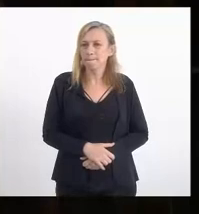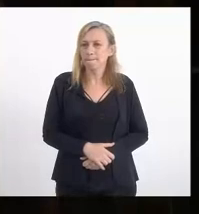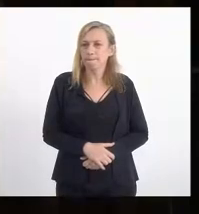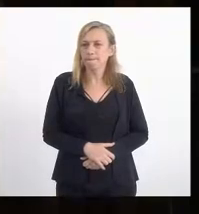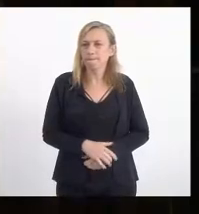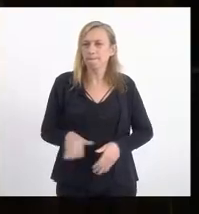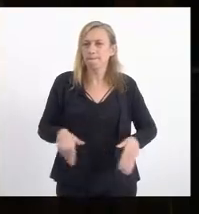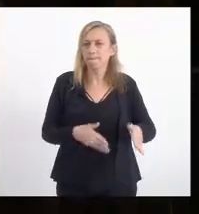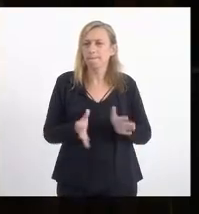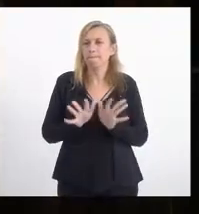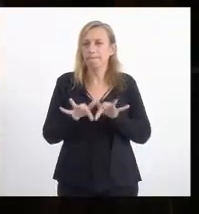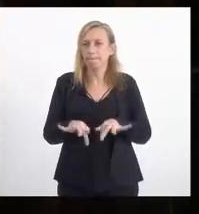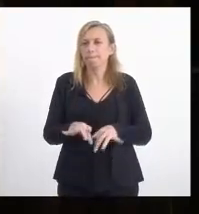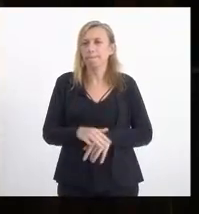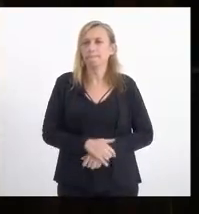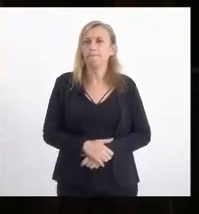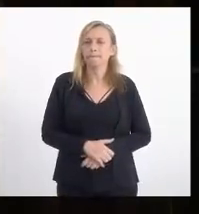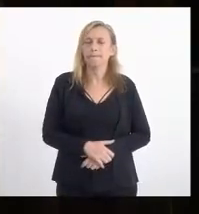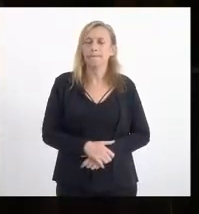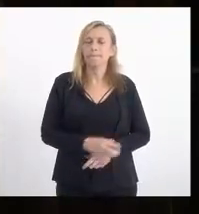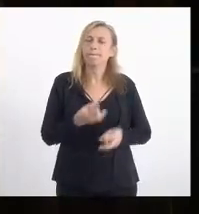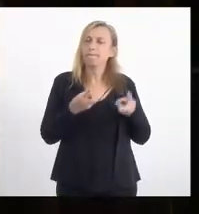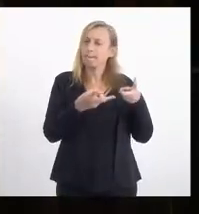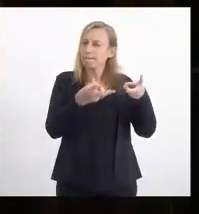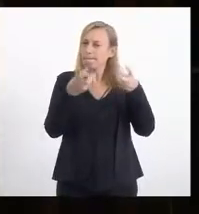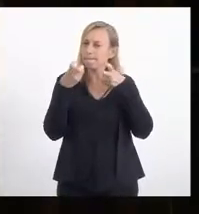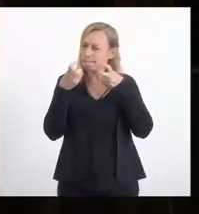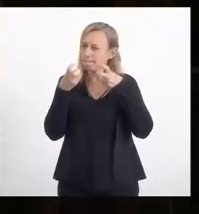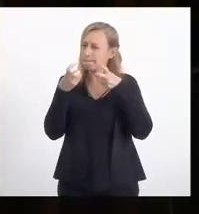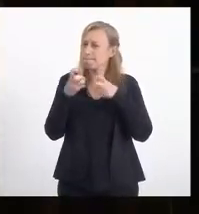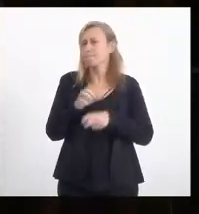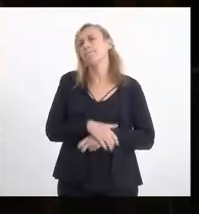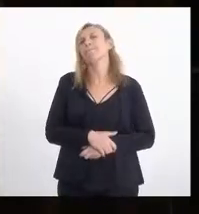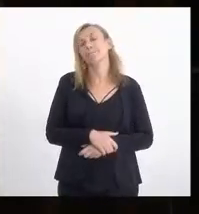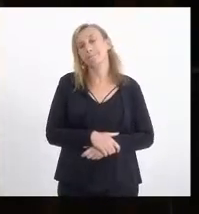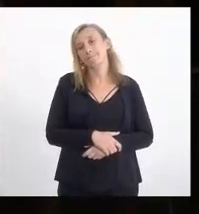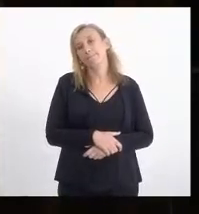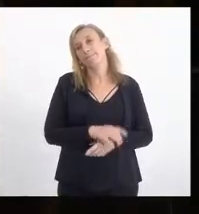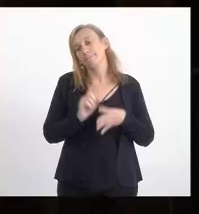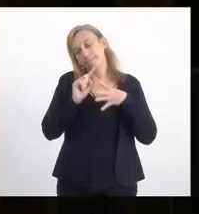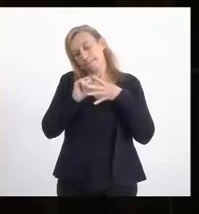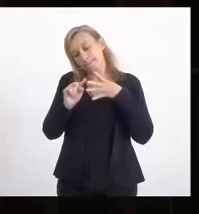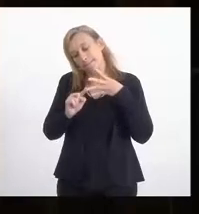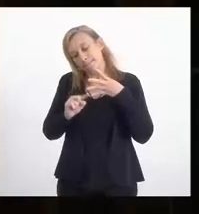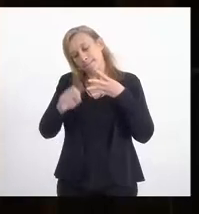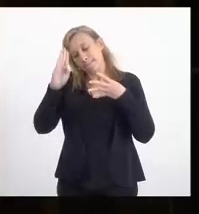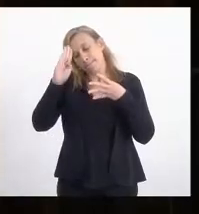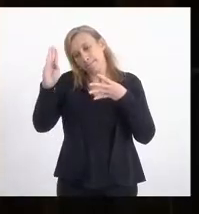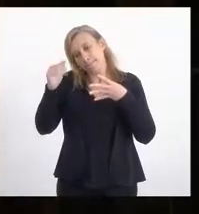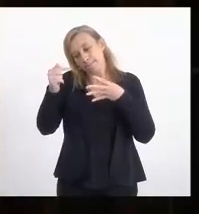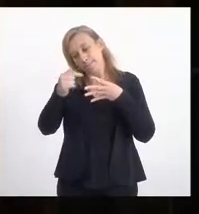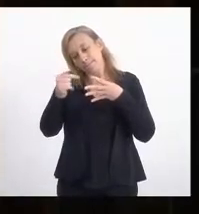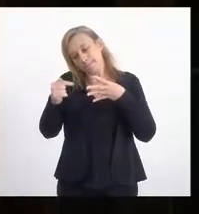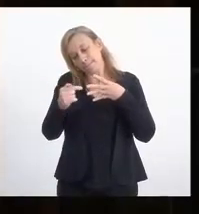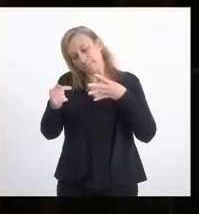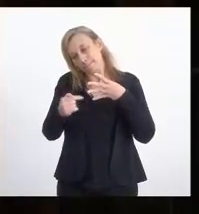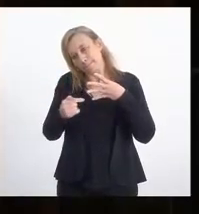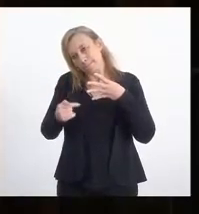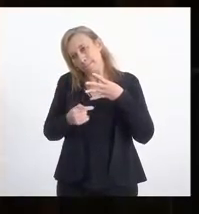o caminhão do para o fim eu percebo que existem quatro pontos principais